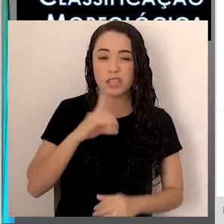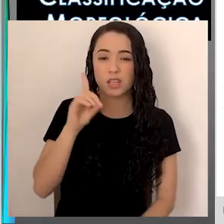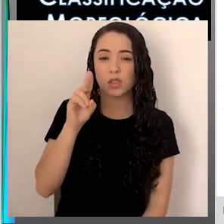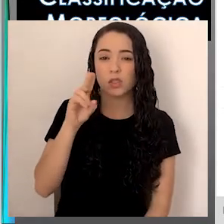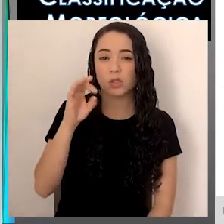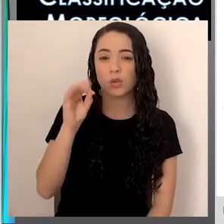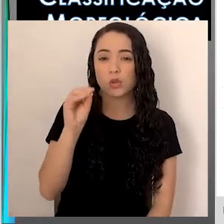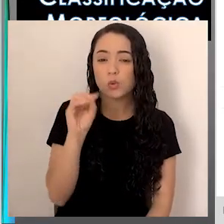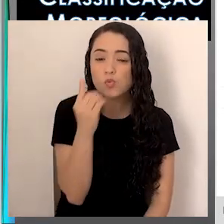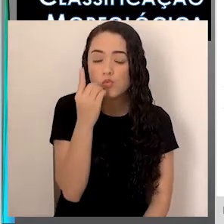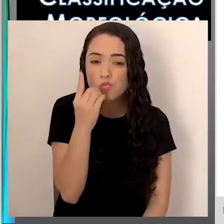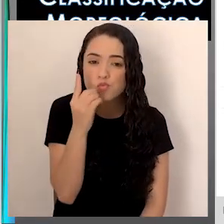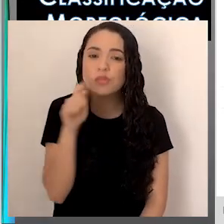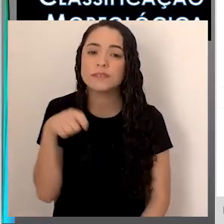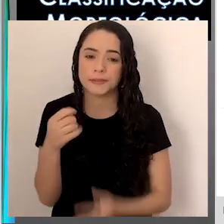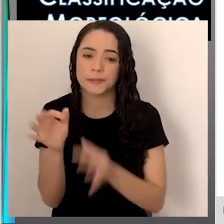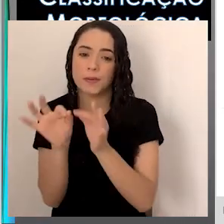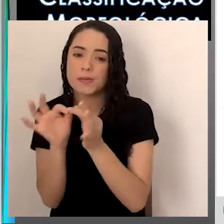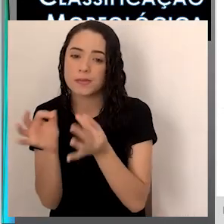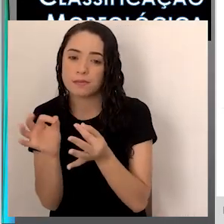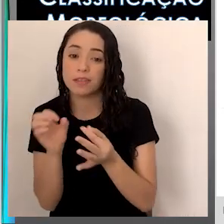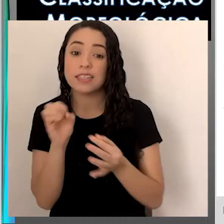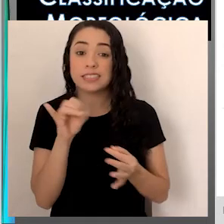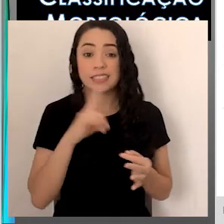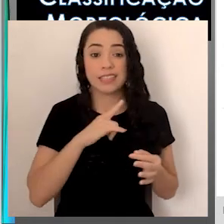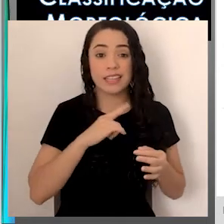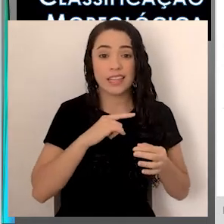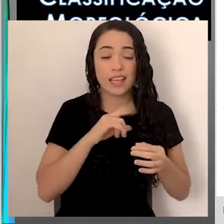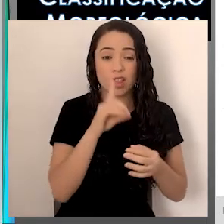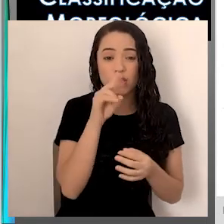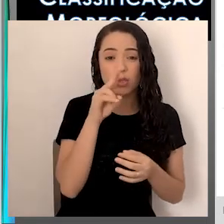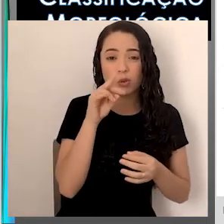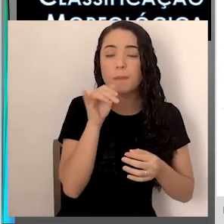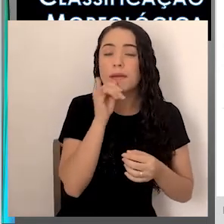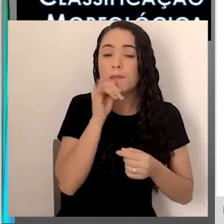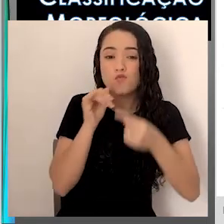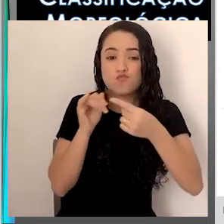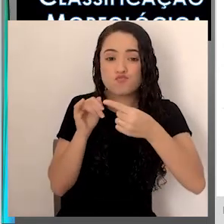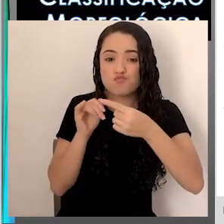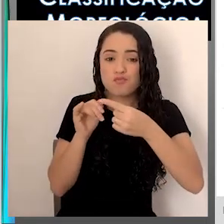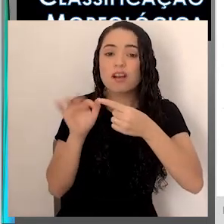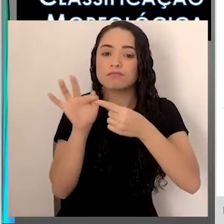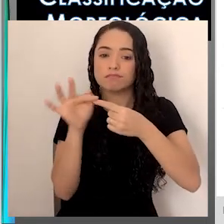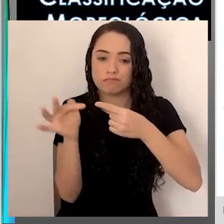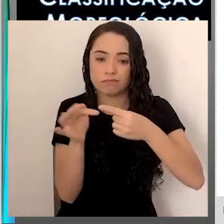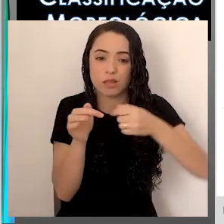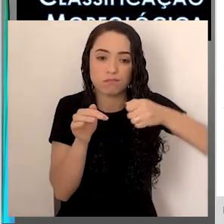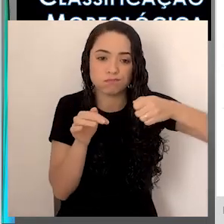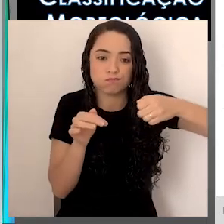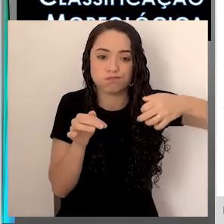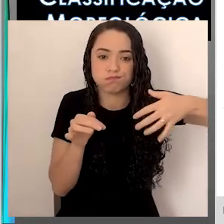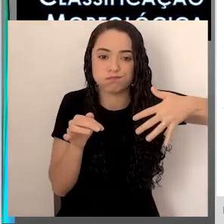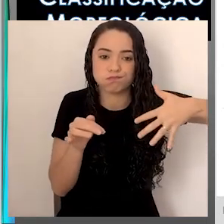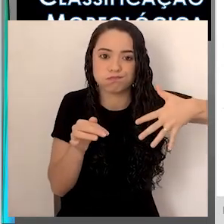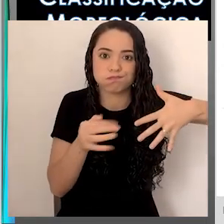um ducto único, ou composto, quando houver ramificação deste ducto de condução.